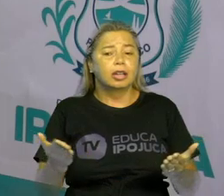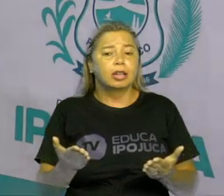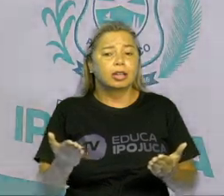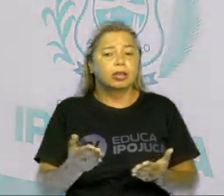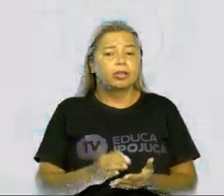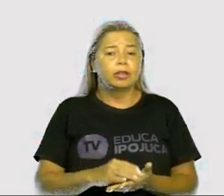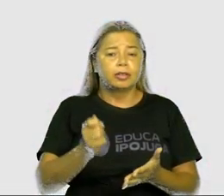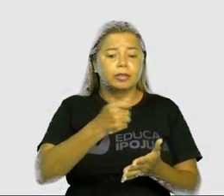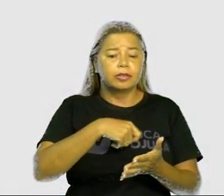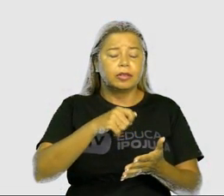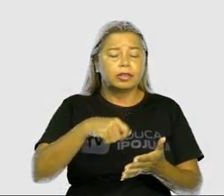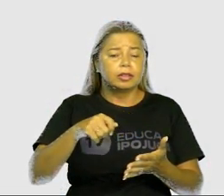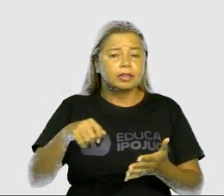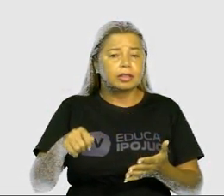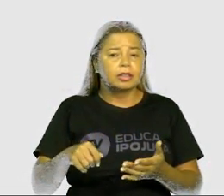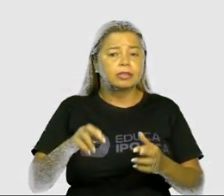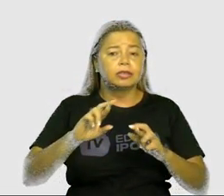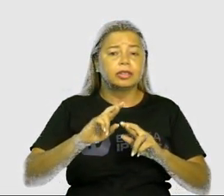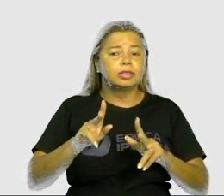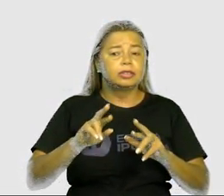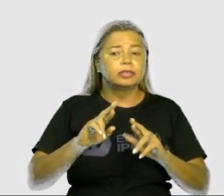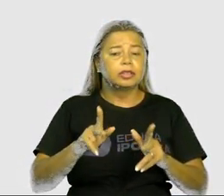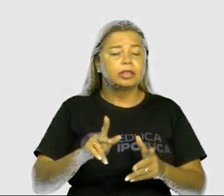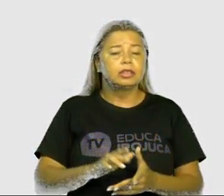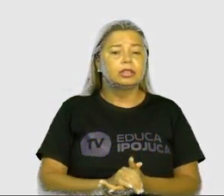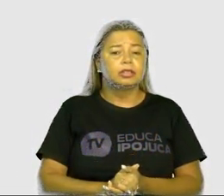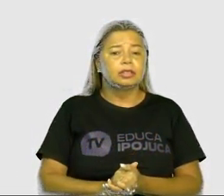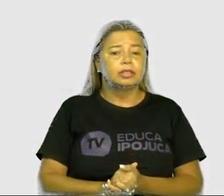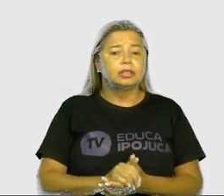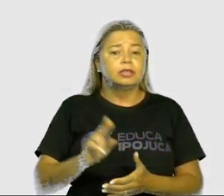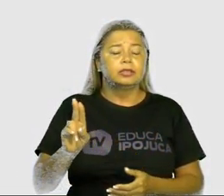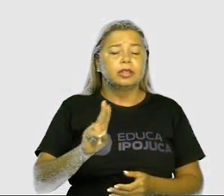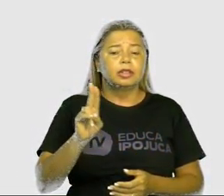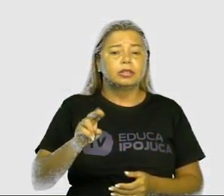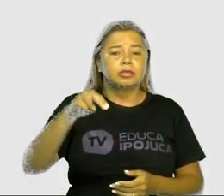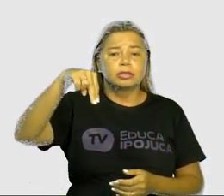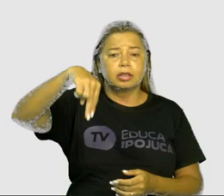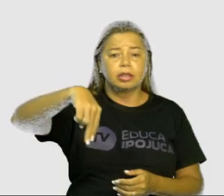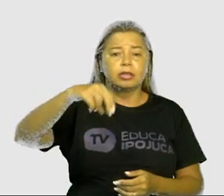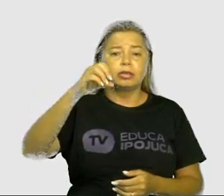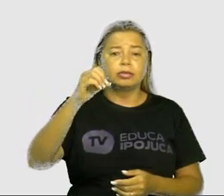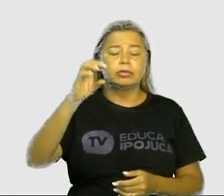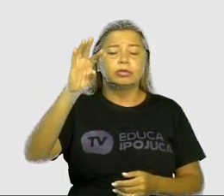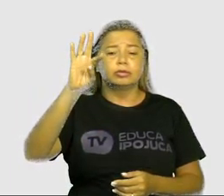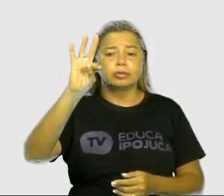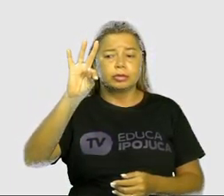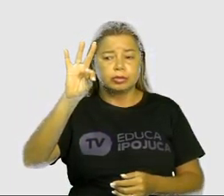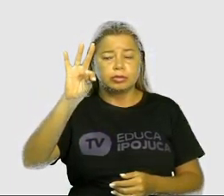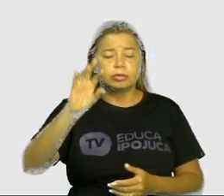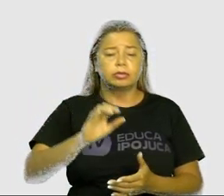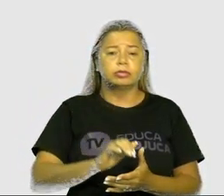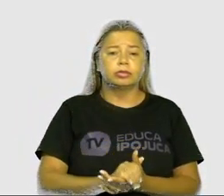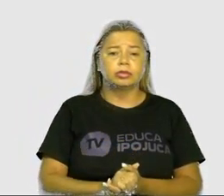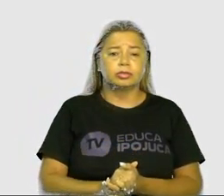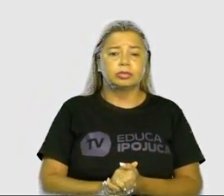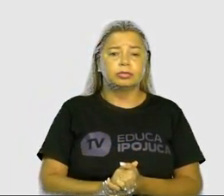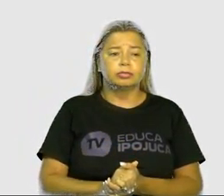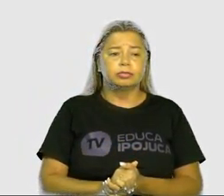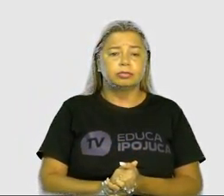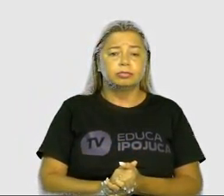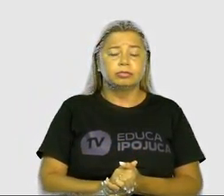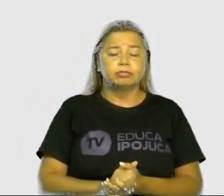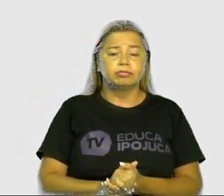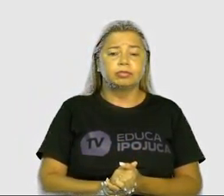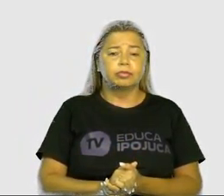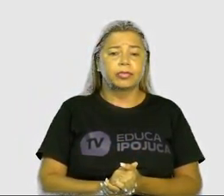Ó. I'm not going to have an exam tomorrow. Ou seja, eu